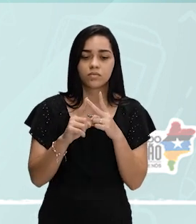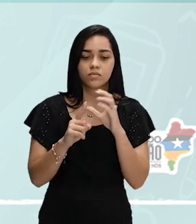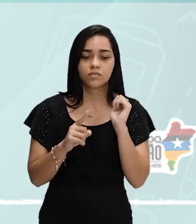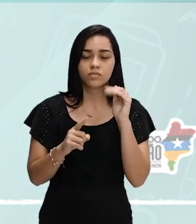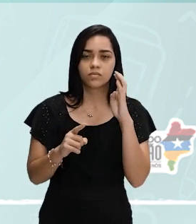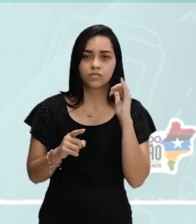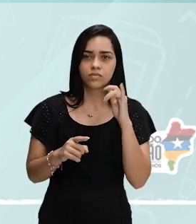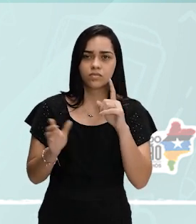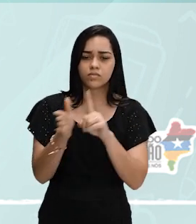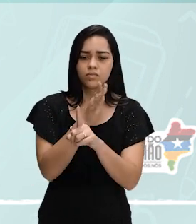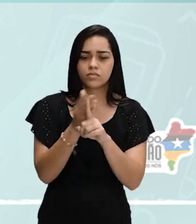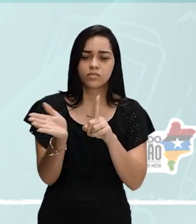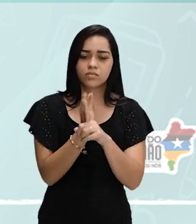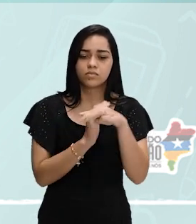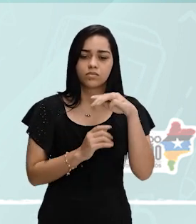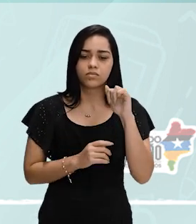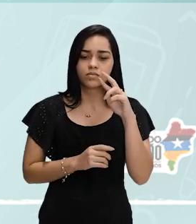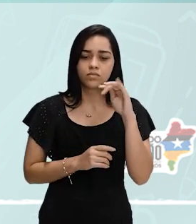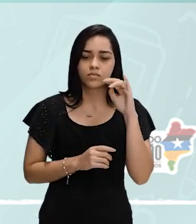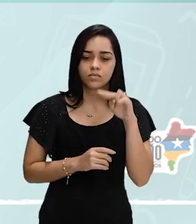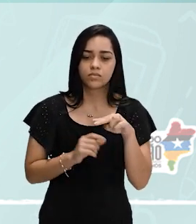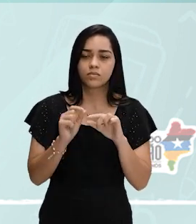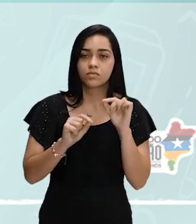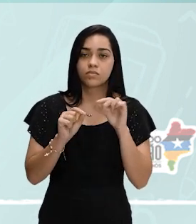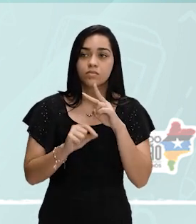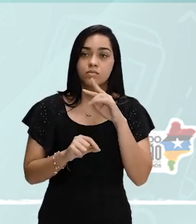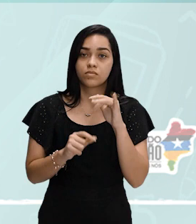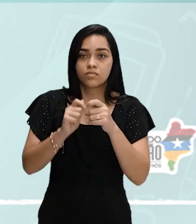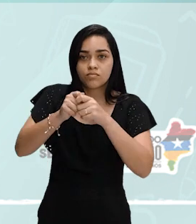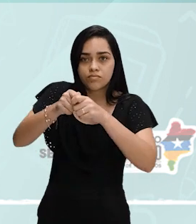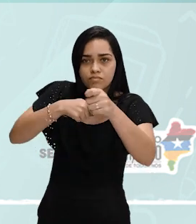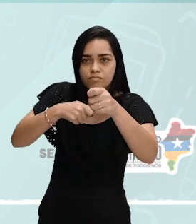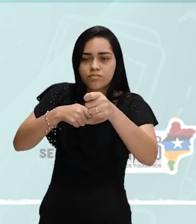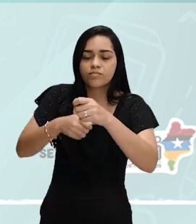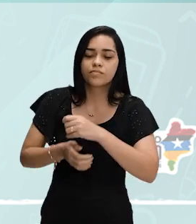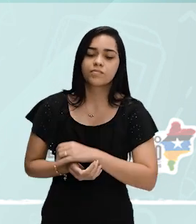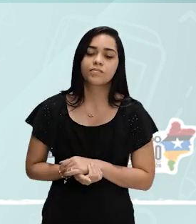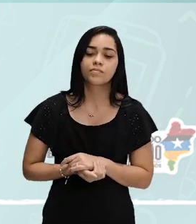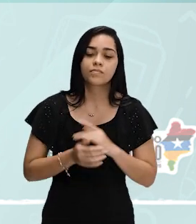Caubi agridem Martim, o que ela faz? Ela vai feri-los.